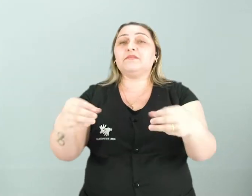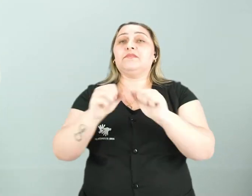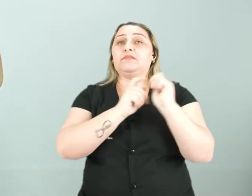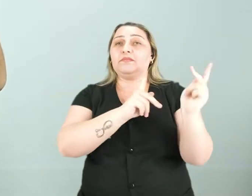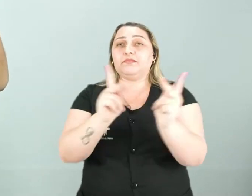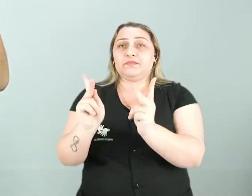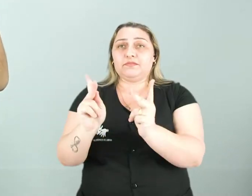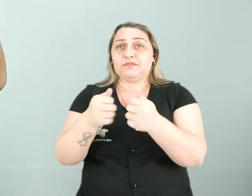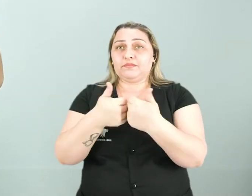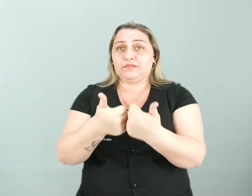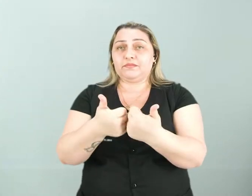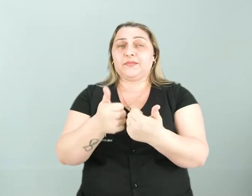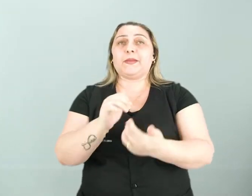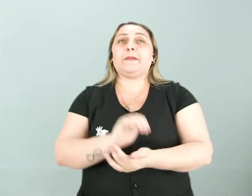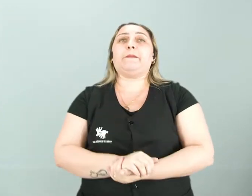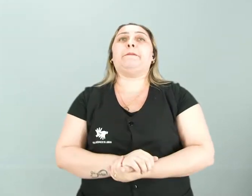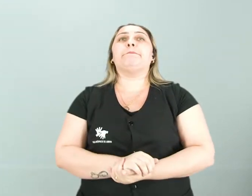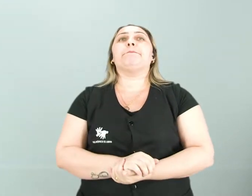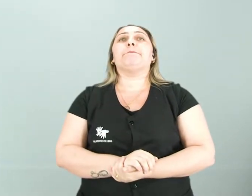Tudo bem?